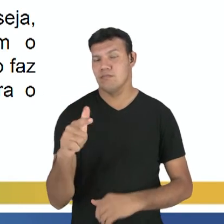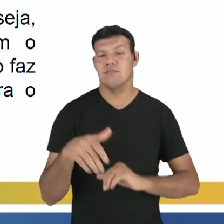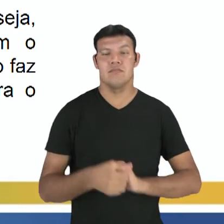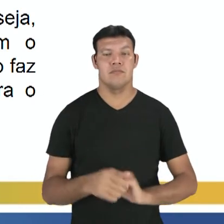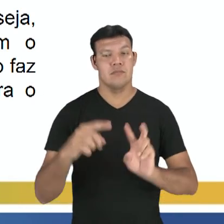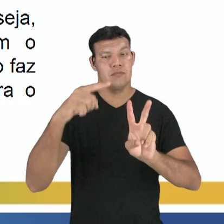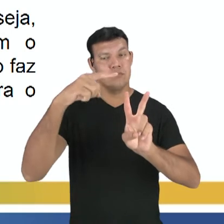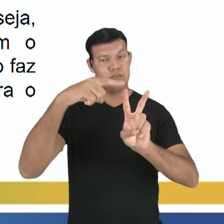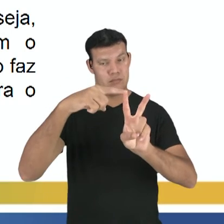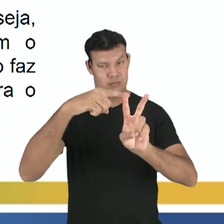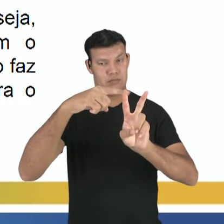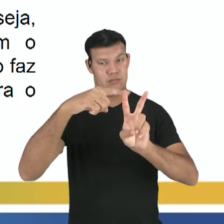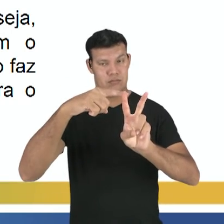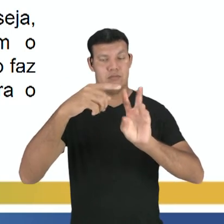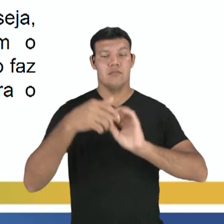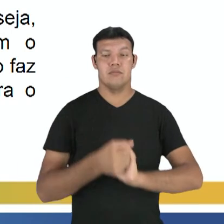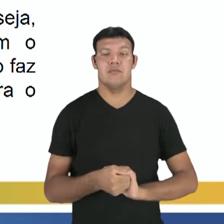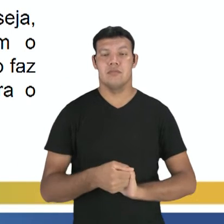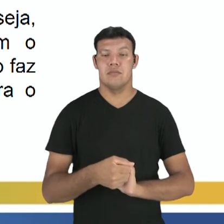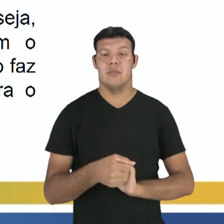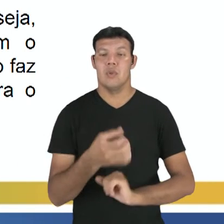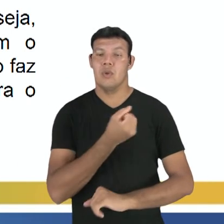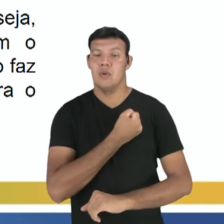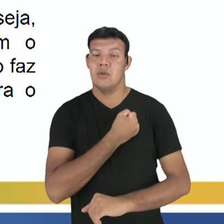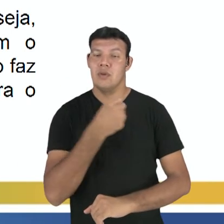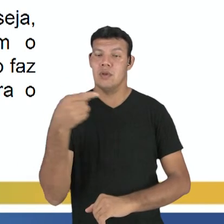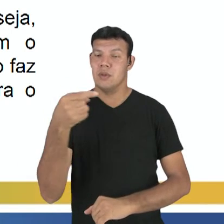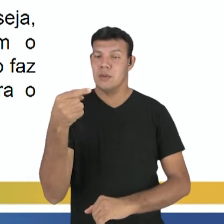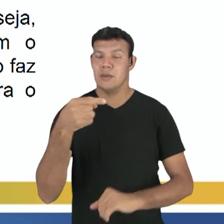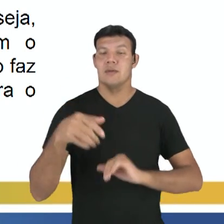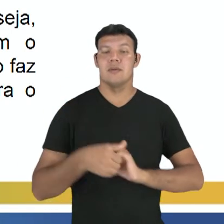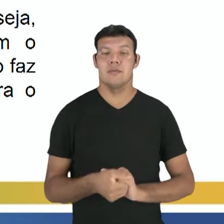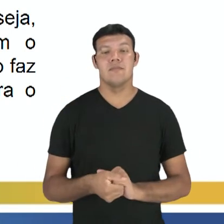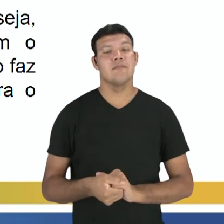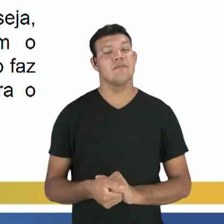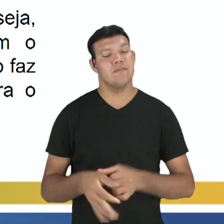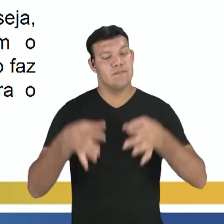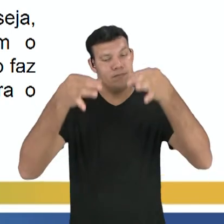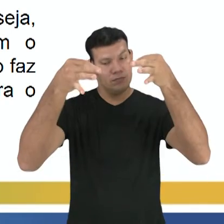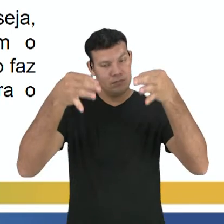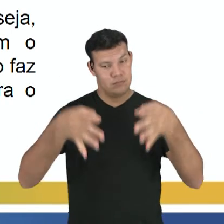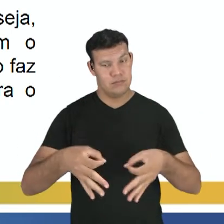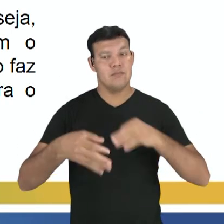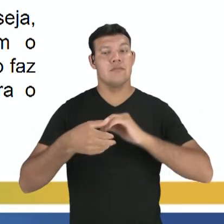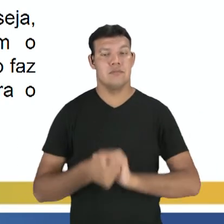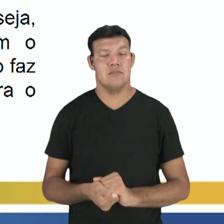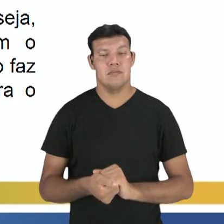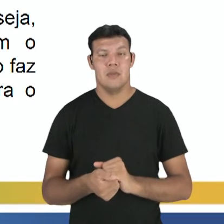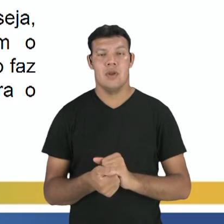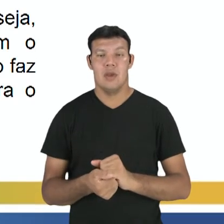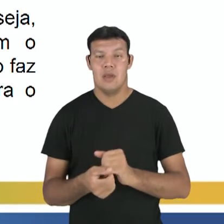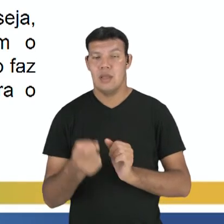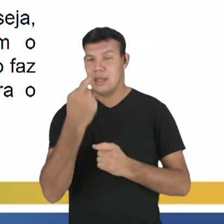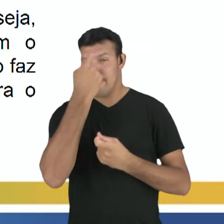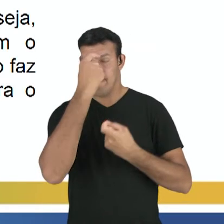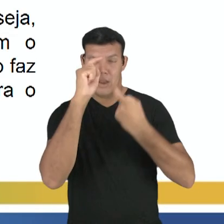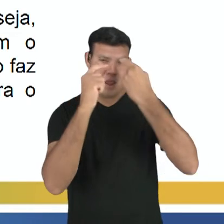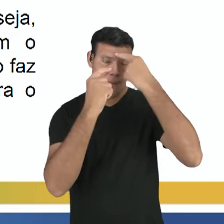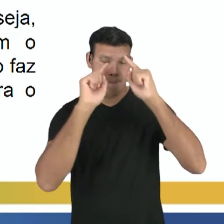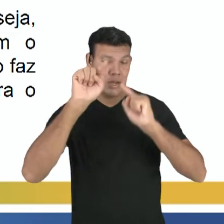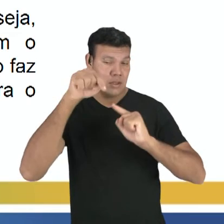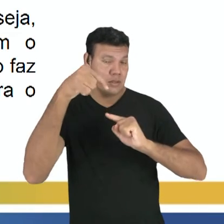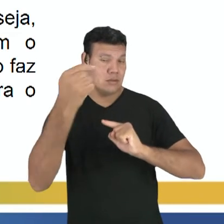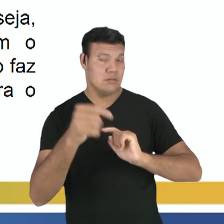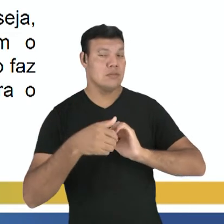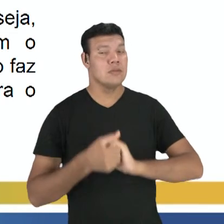existe raiz quadrada para números negativos, o que justifica a criação